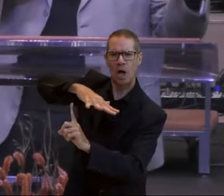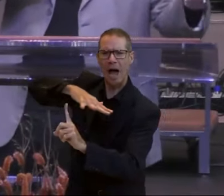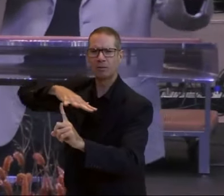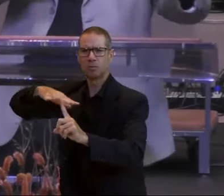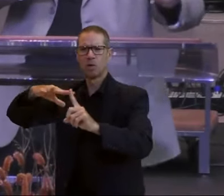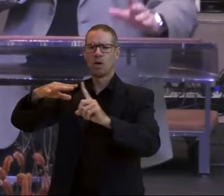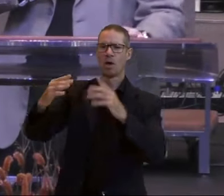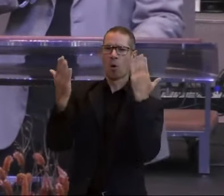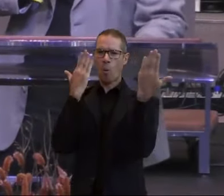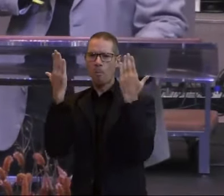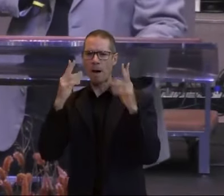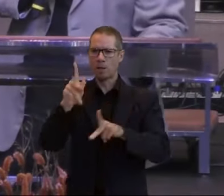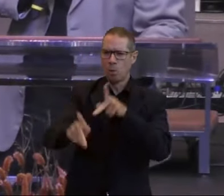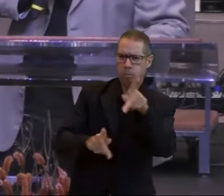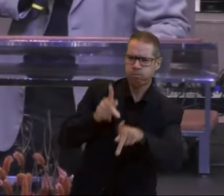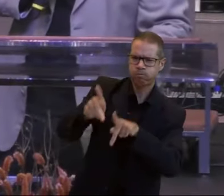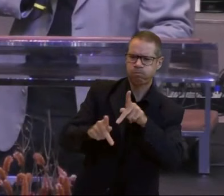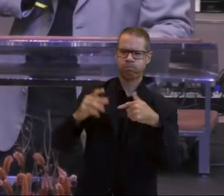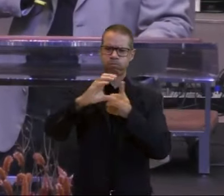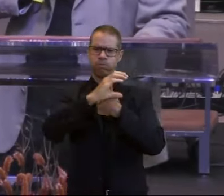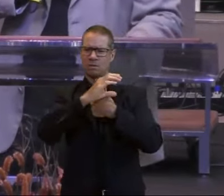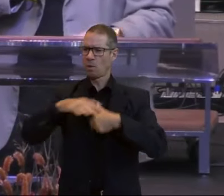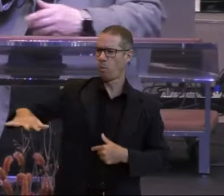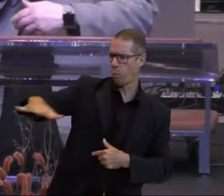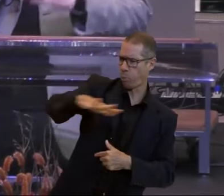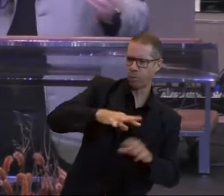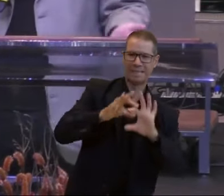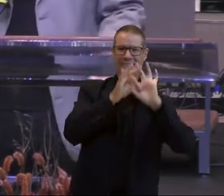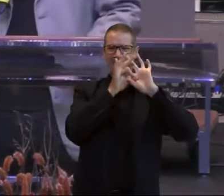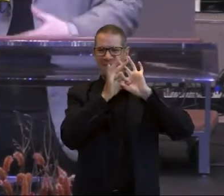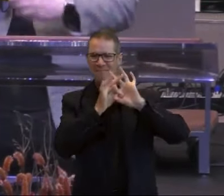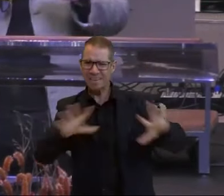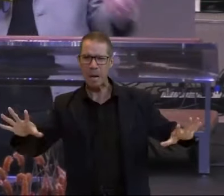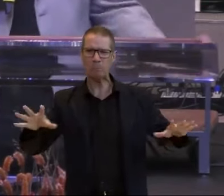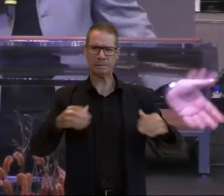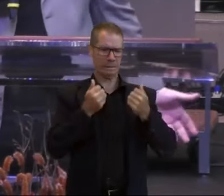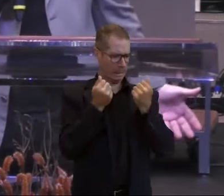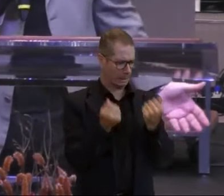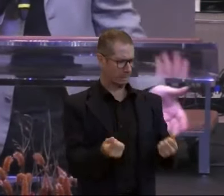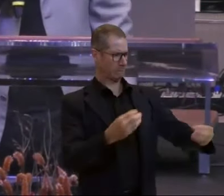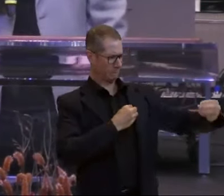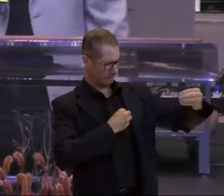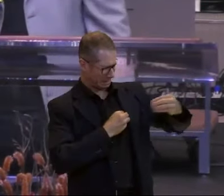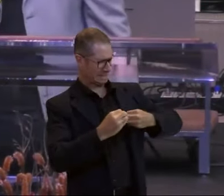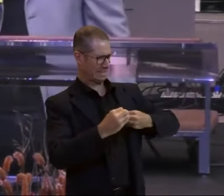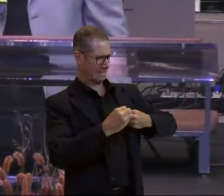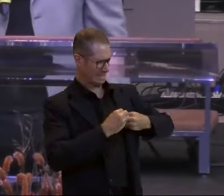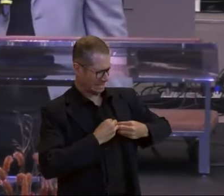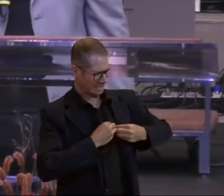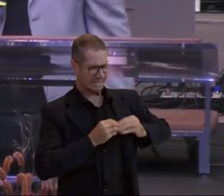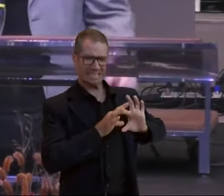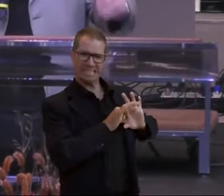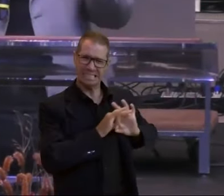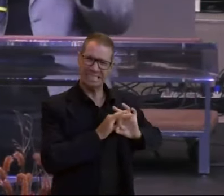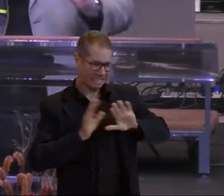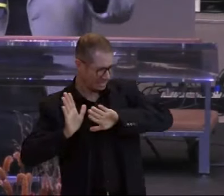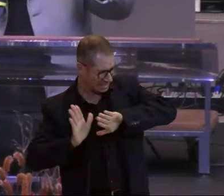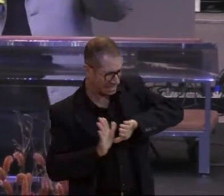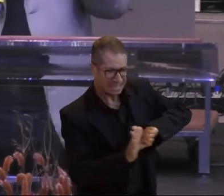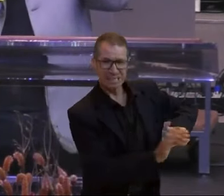grande nuvem de testemunhas, livremos-nos de todo o peso e do pecado que tão firmemente se apega a nós,